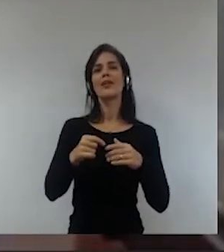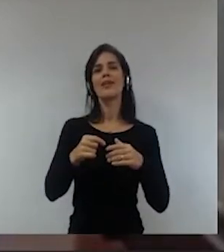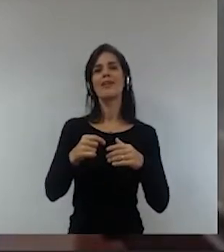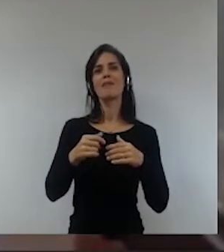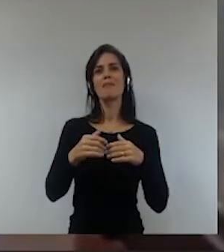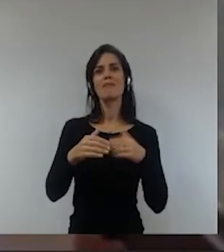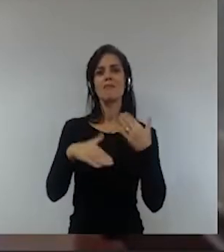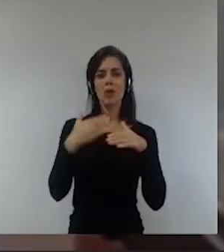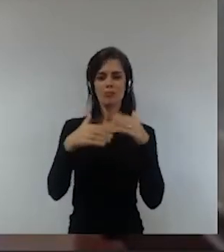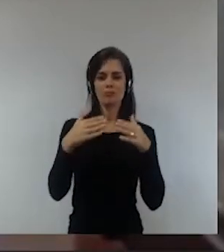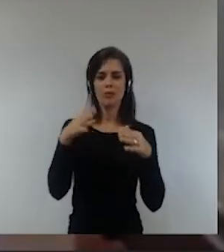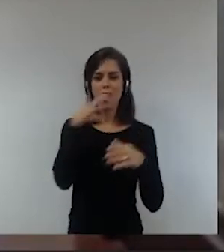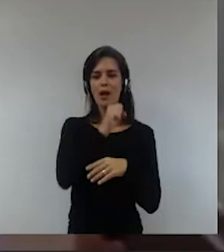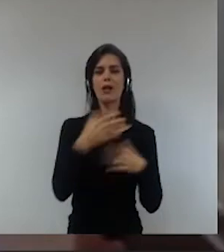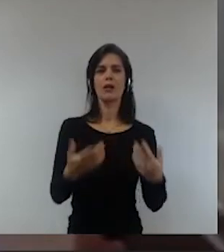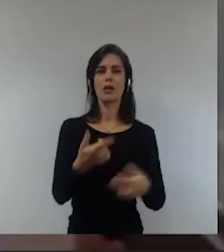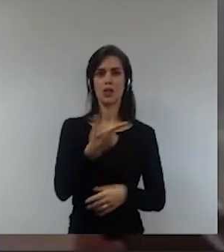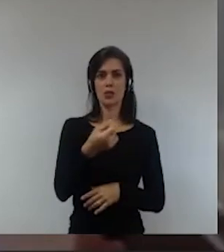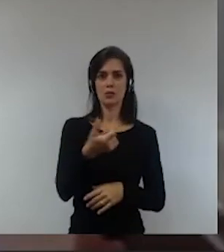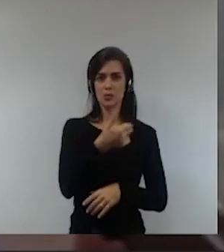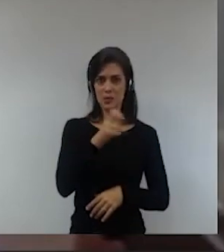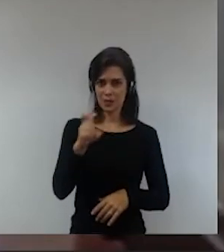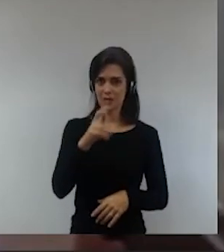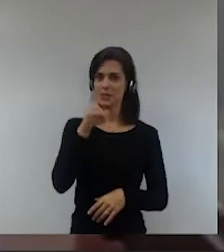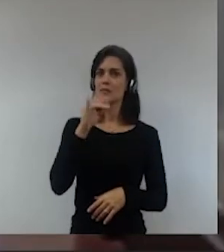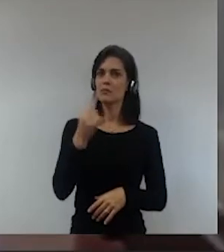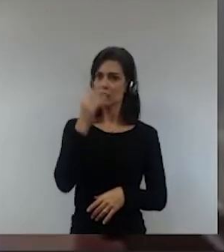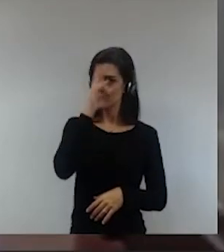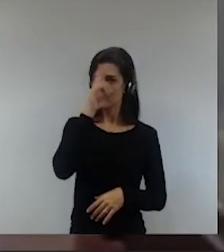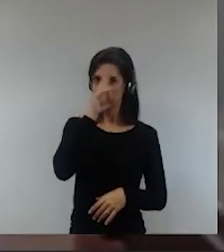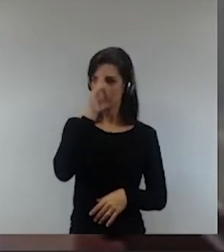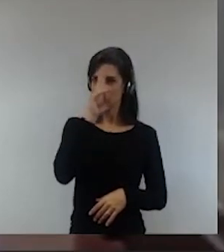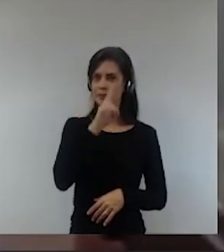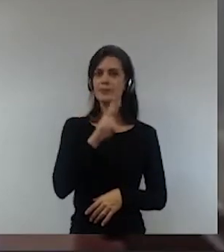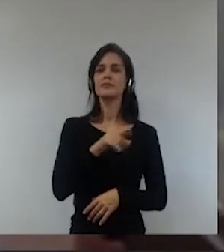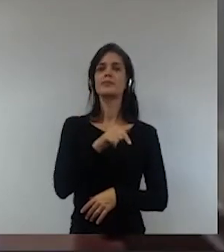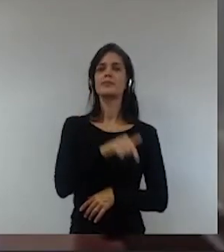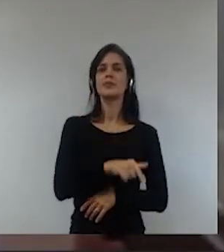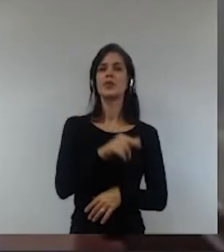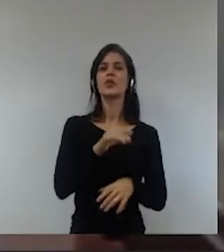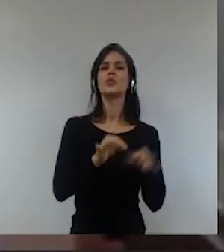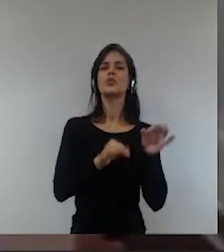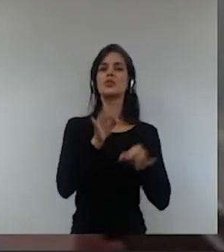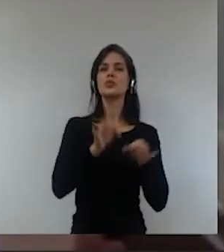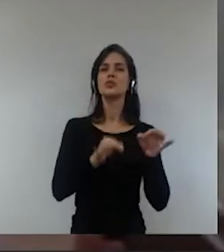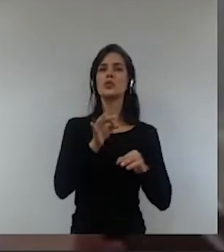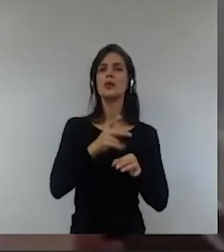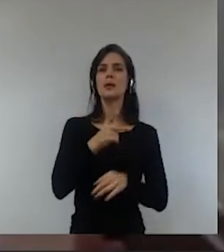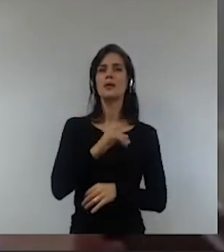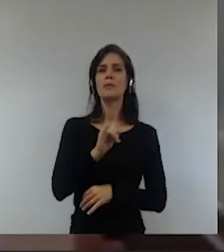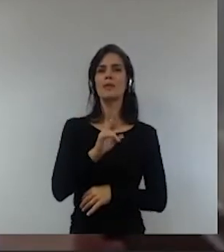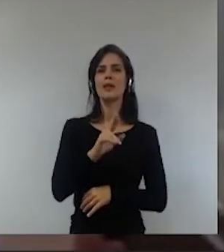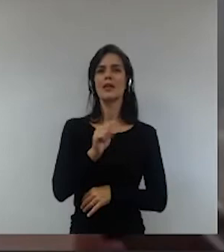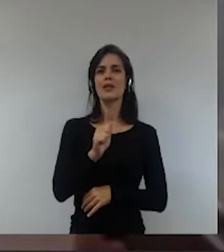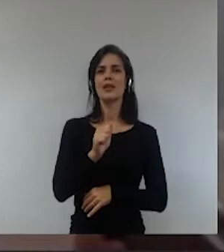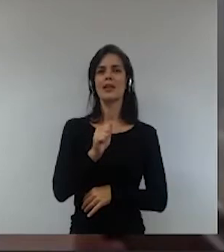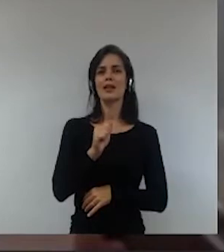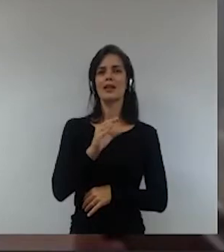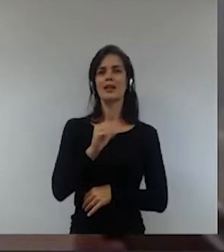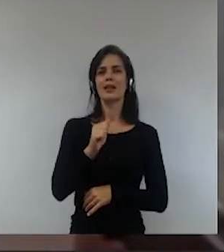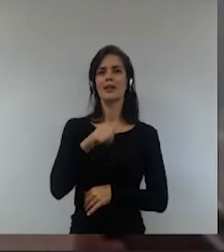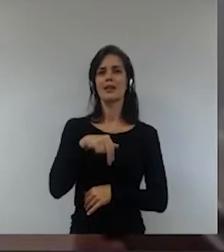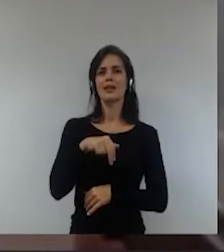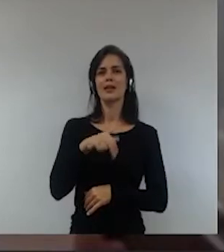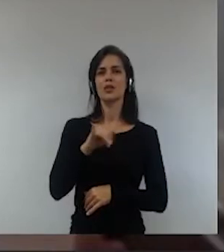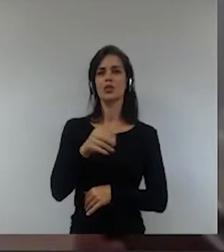Em 2015, aliás, é importante o registro, o Dr. Gabriel Lessa, juiz, então, de Piracanjuba, em Goiás,